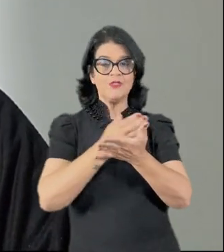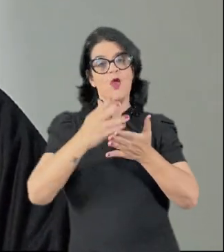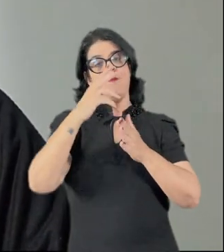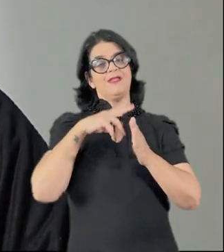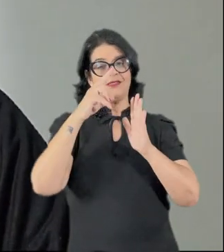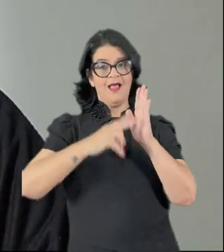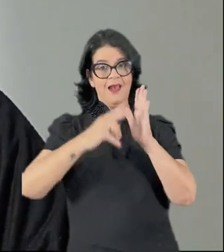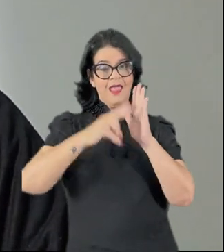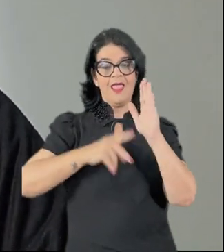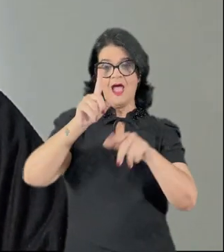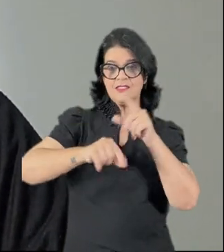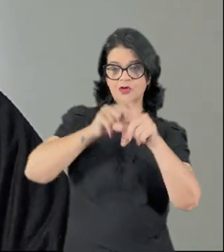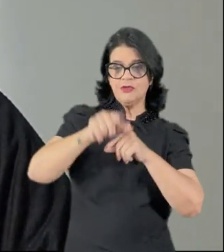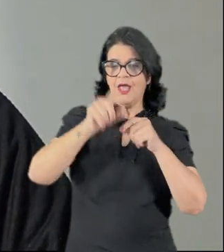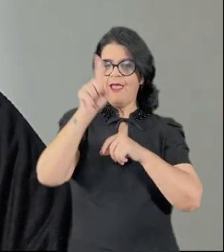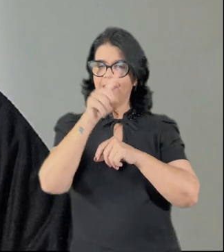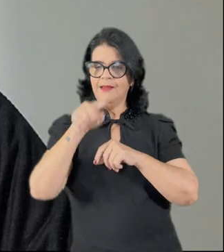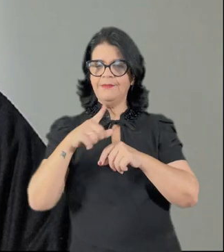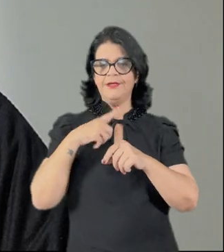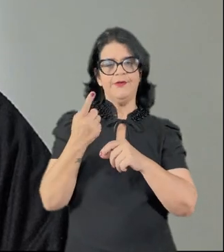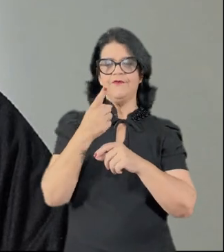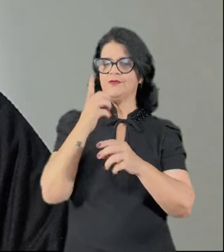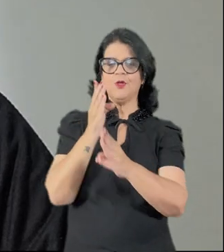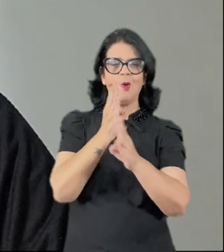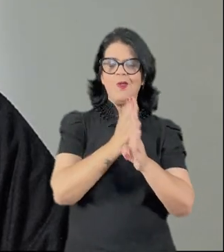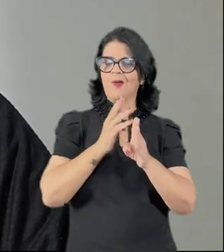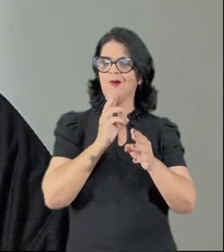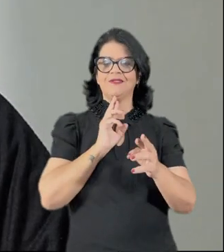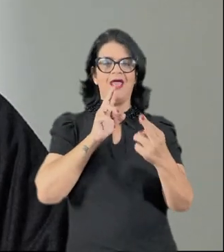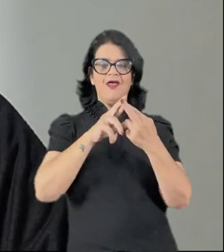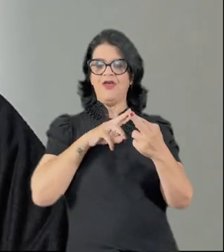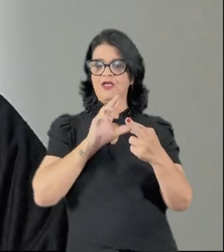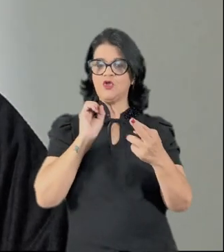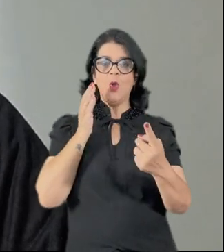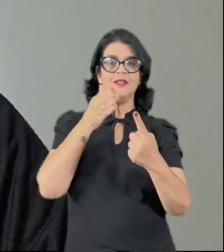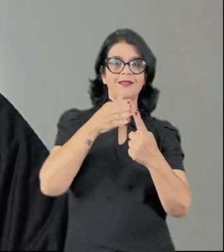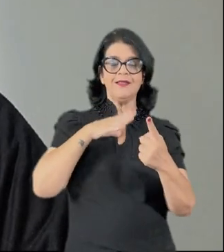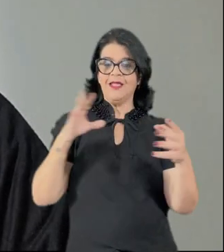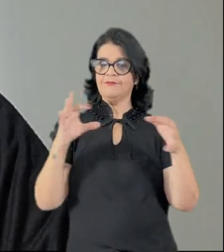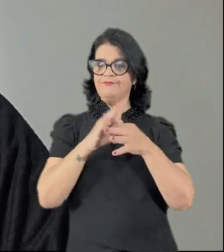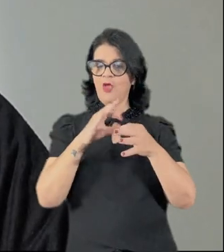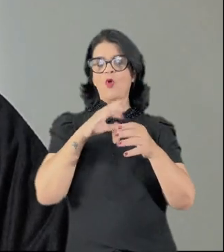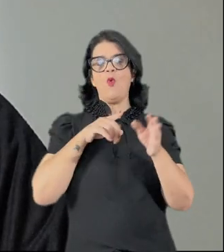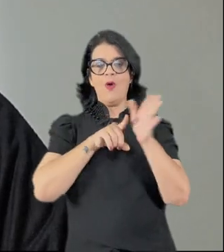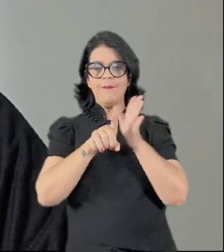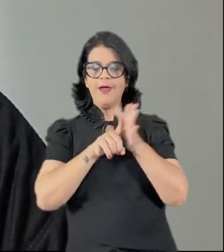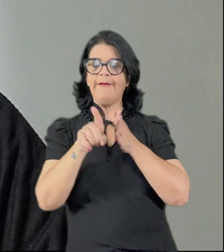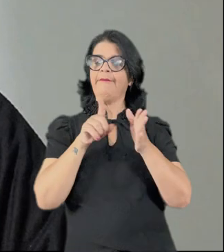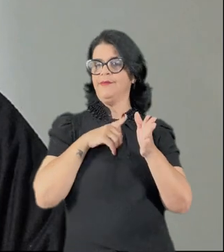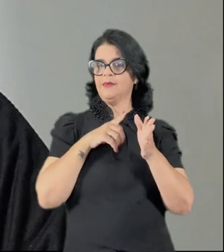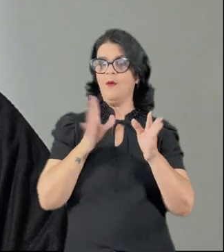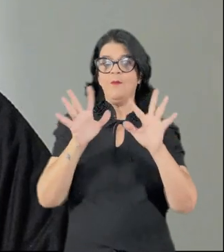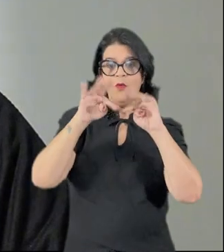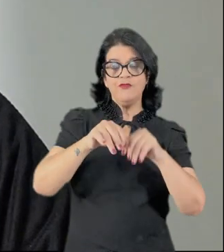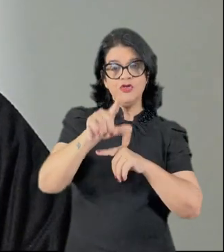a ler as alternativas elimine logo aquelas que você não encontra referência ou Ligação Direta com o enunciado da questão por